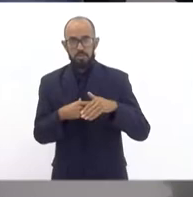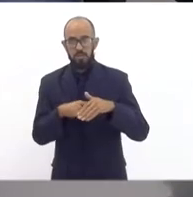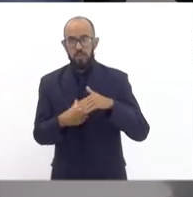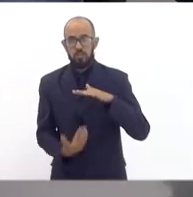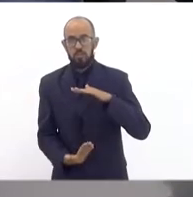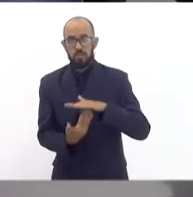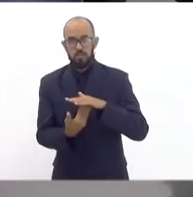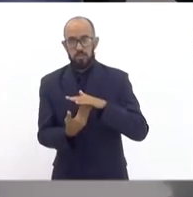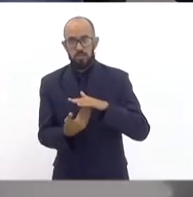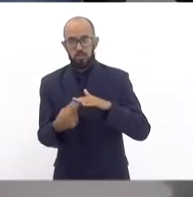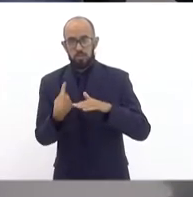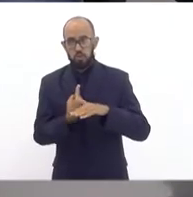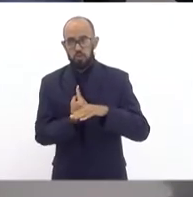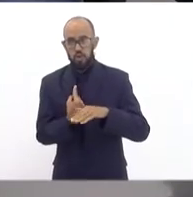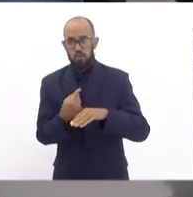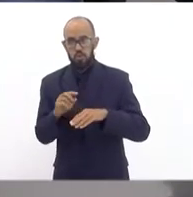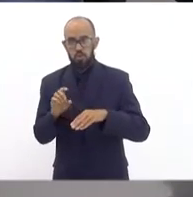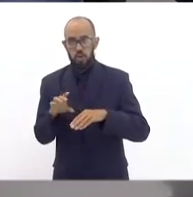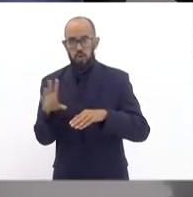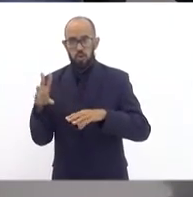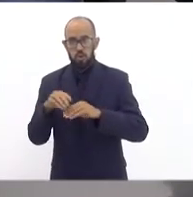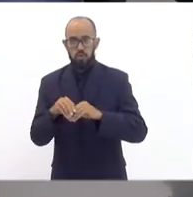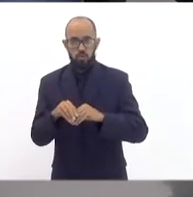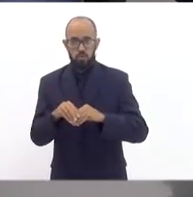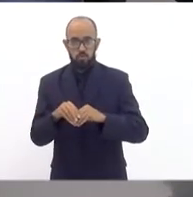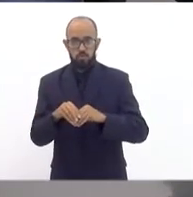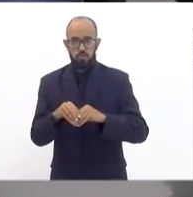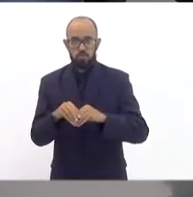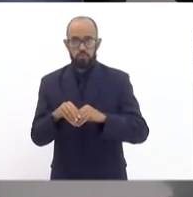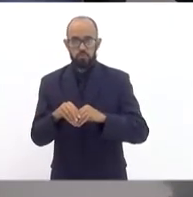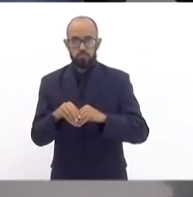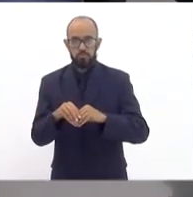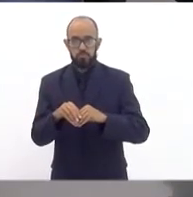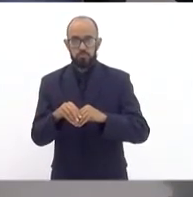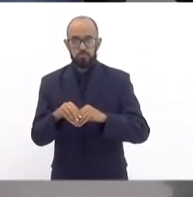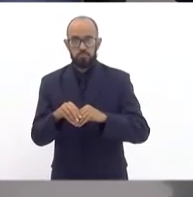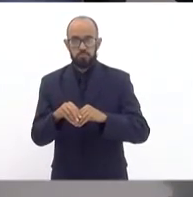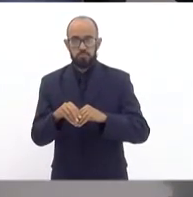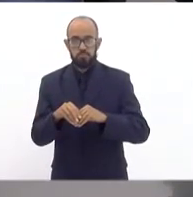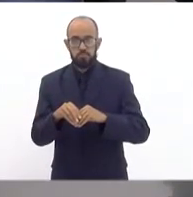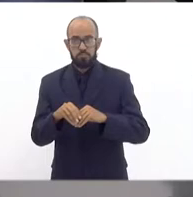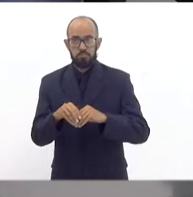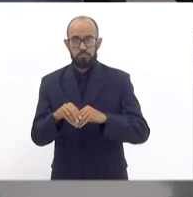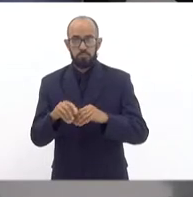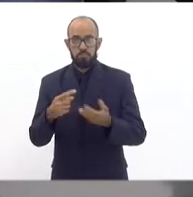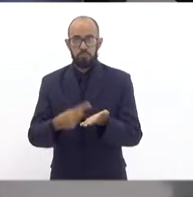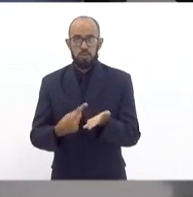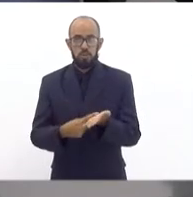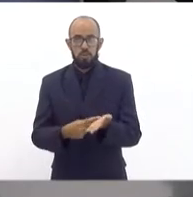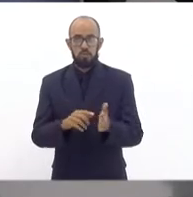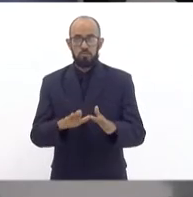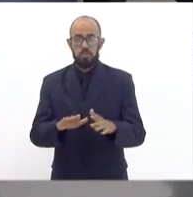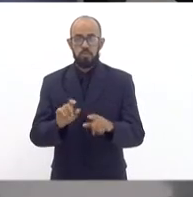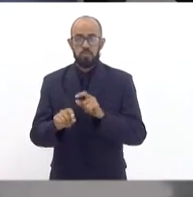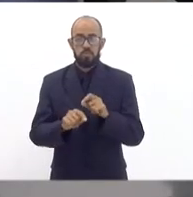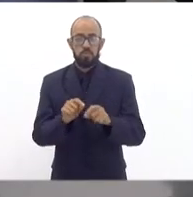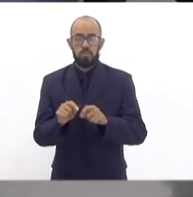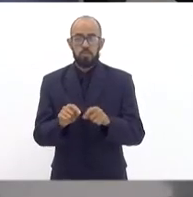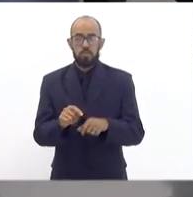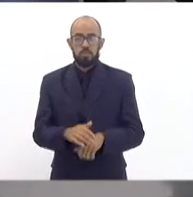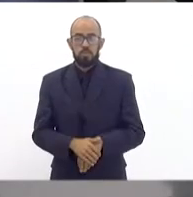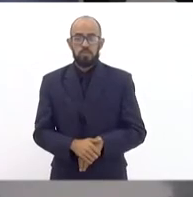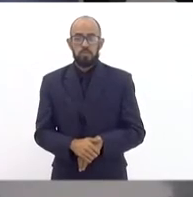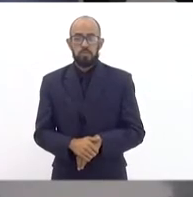estamos contribuindo para esse acordo. De qualquer sorte, nós